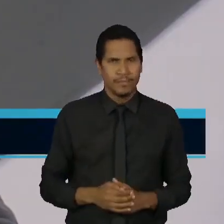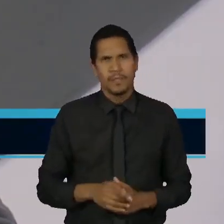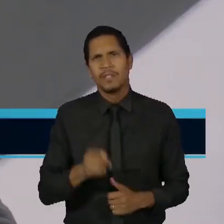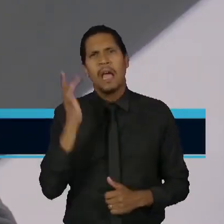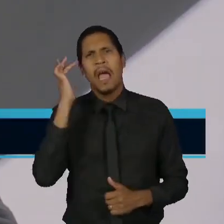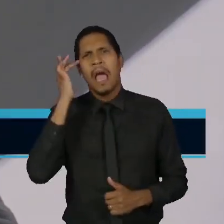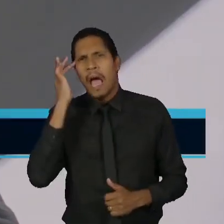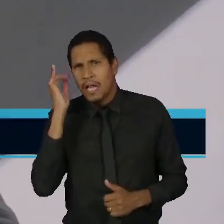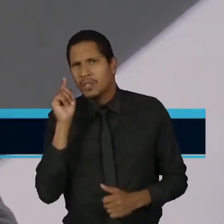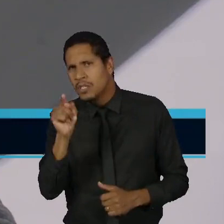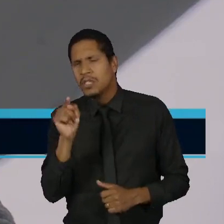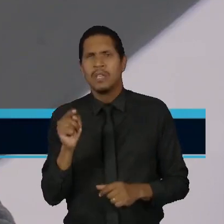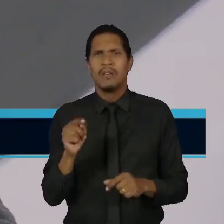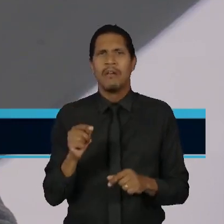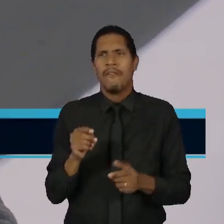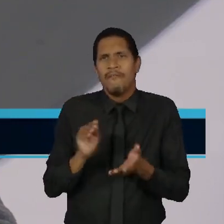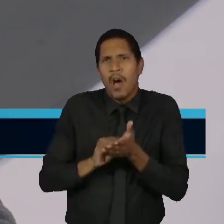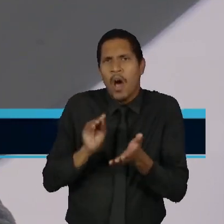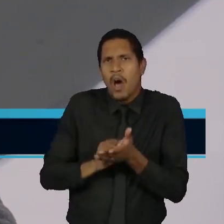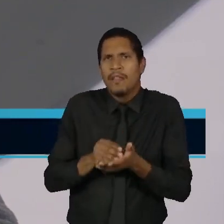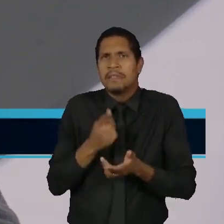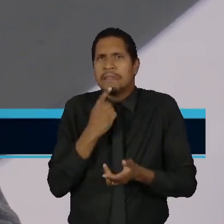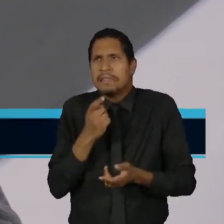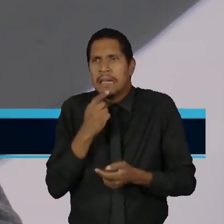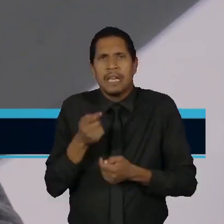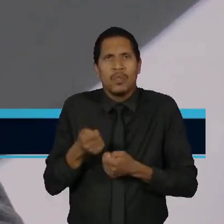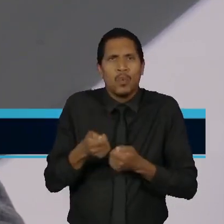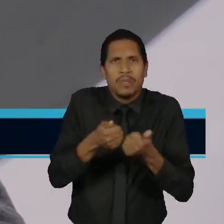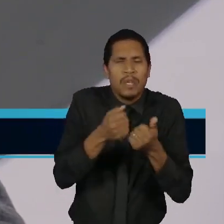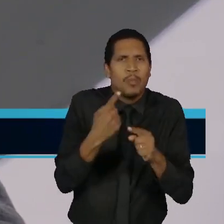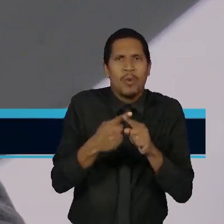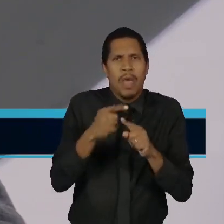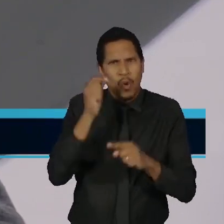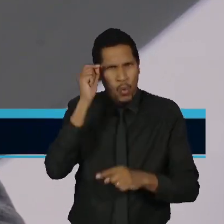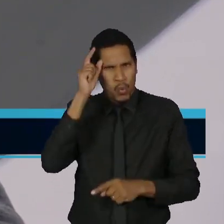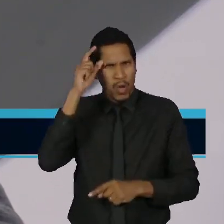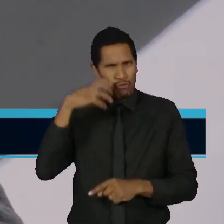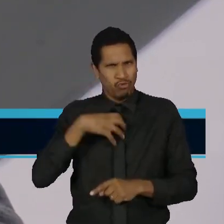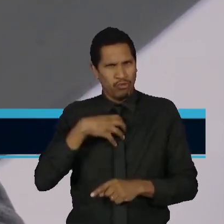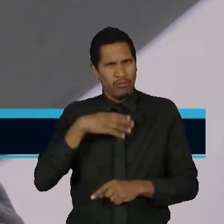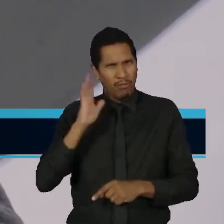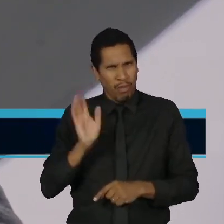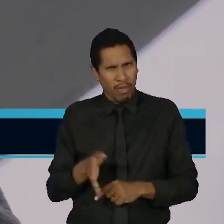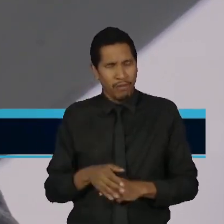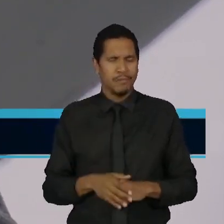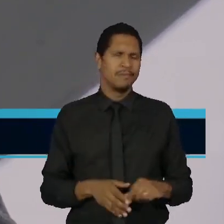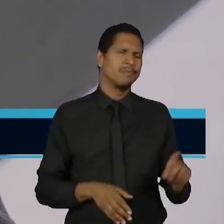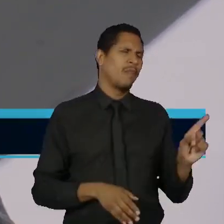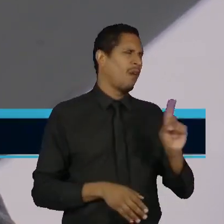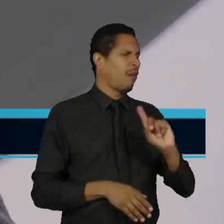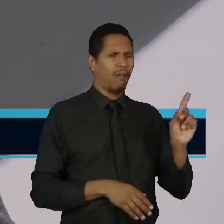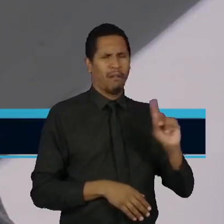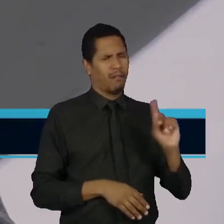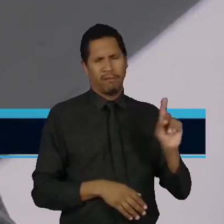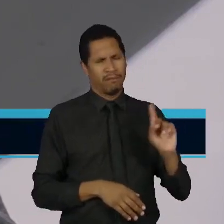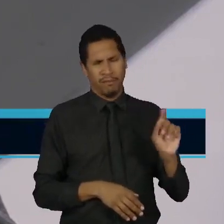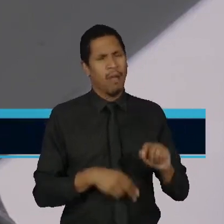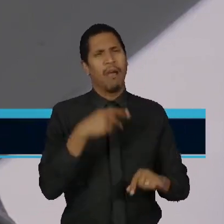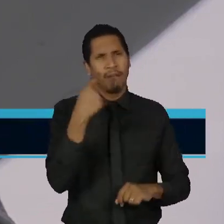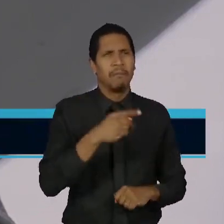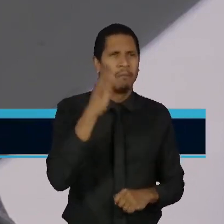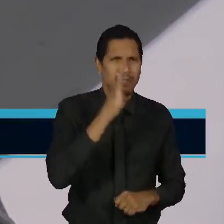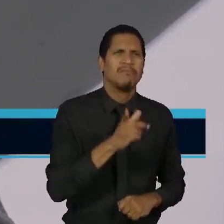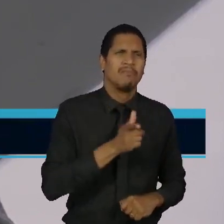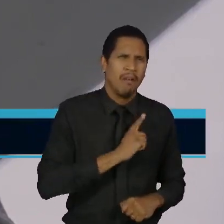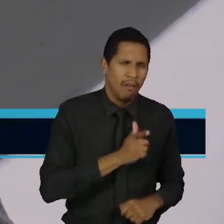não. O Brasil tem uma boa estrutura de doação de sangue, nós temos muito bons doadores de sangue, existem nos